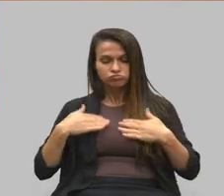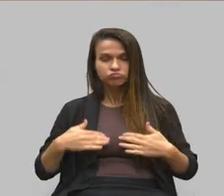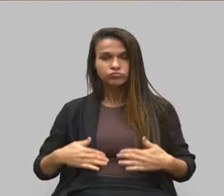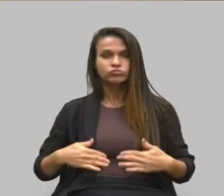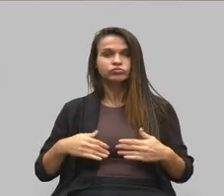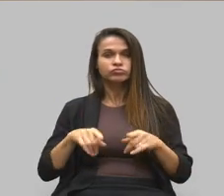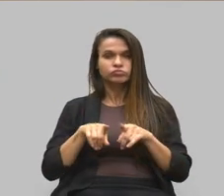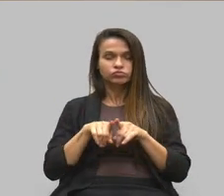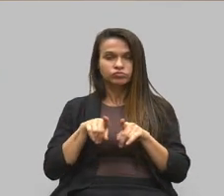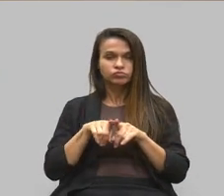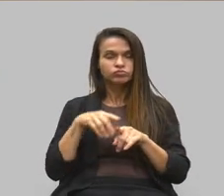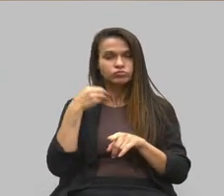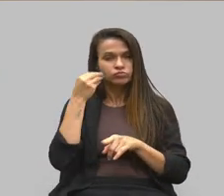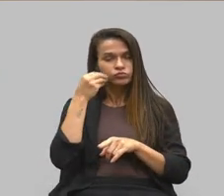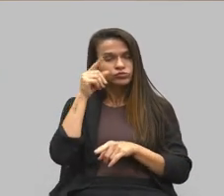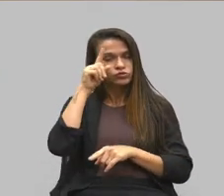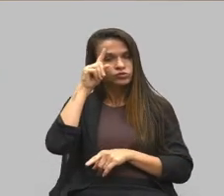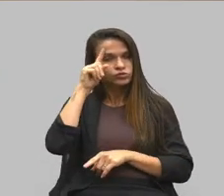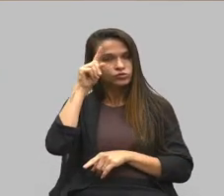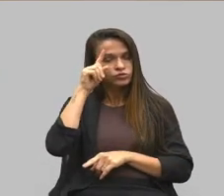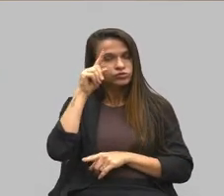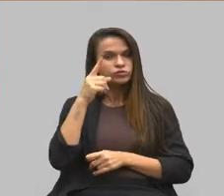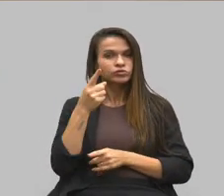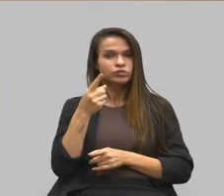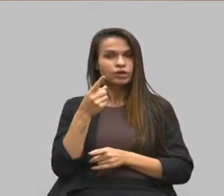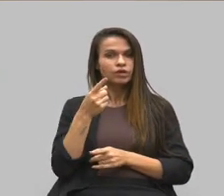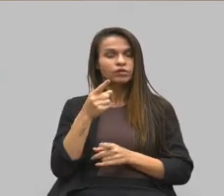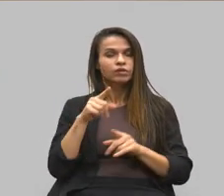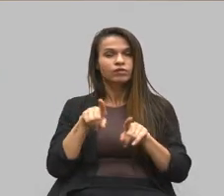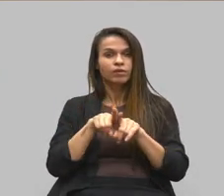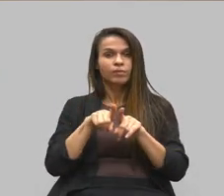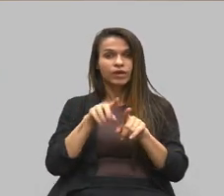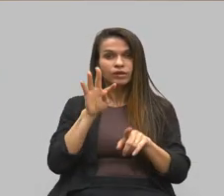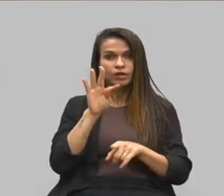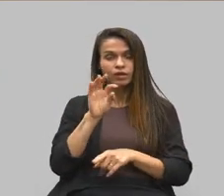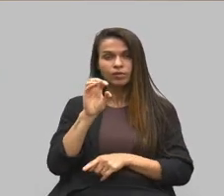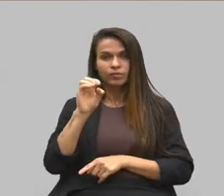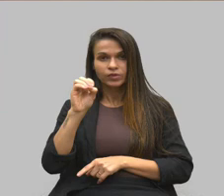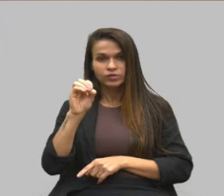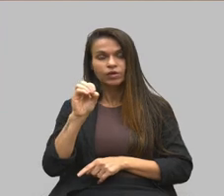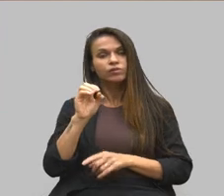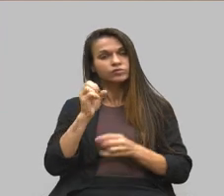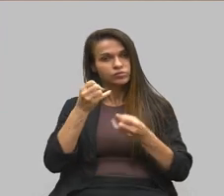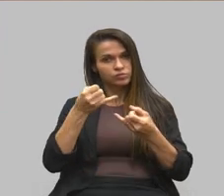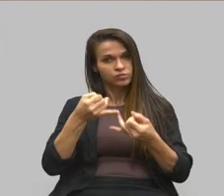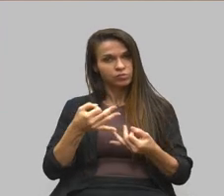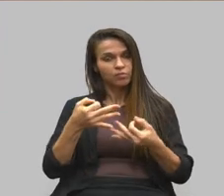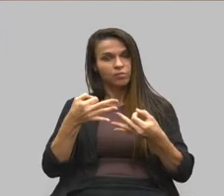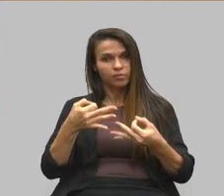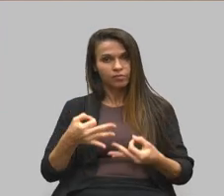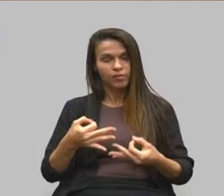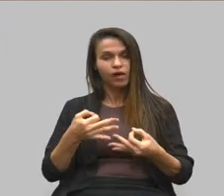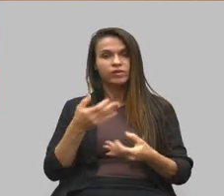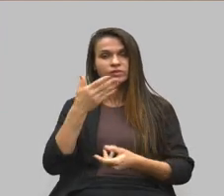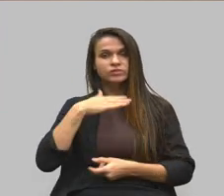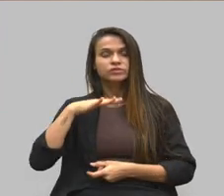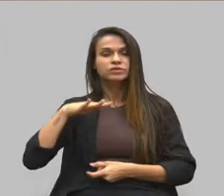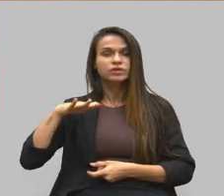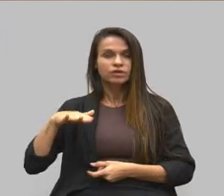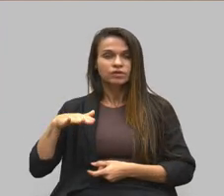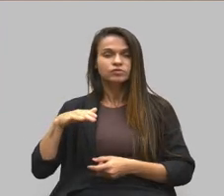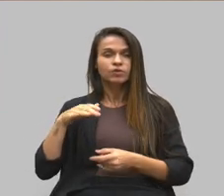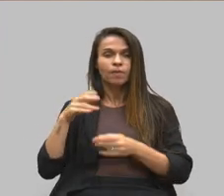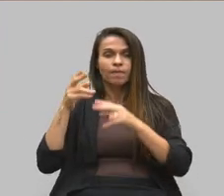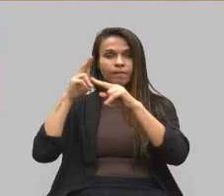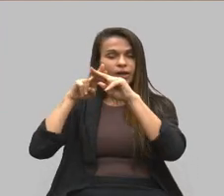diária como né a terapia ocupacional aí eh falou muito bem né As crianças com paralisia